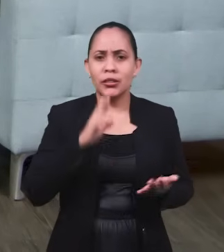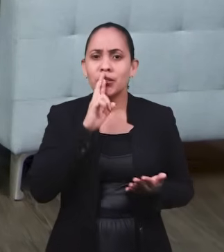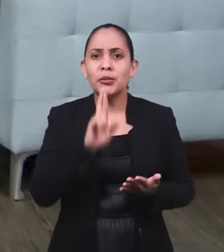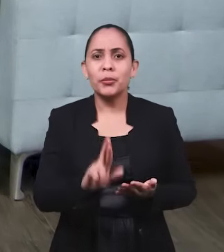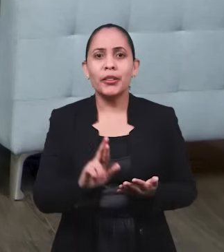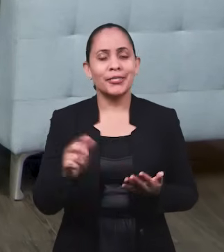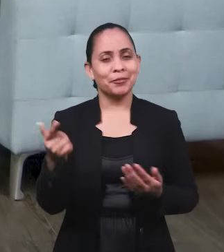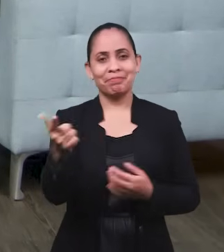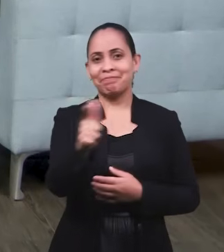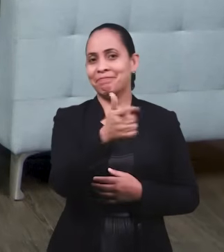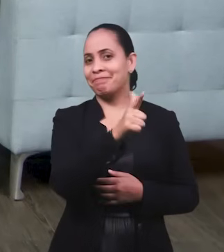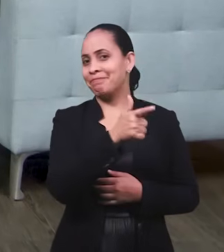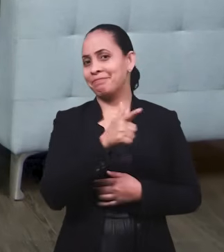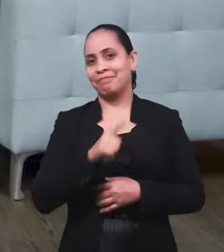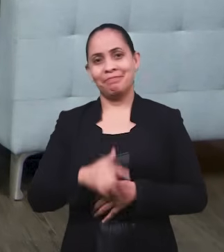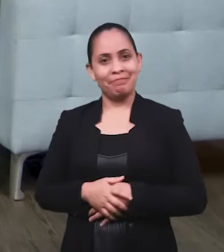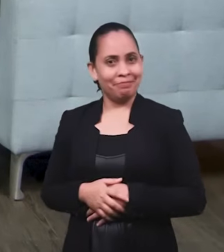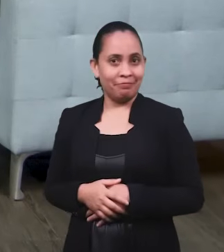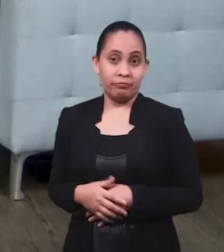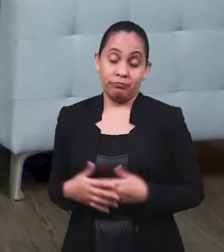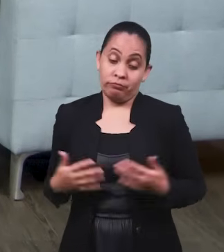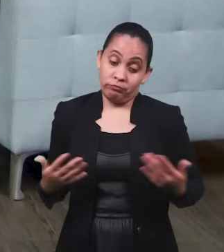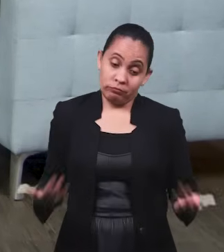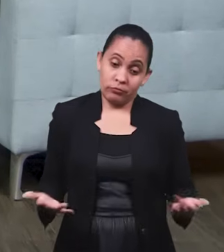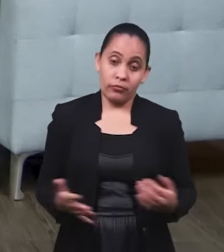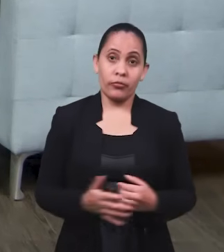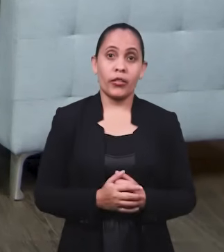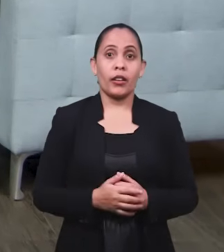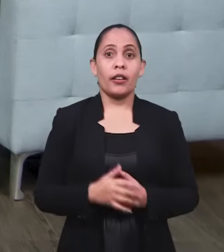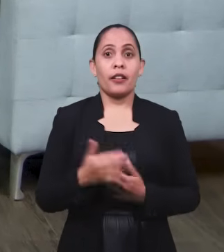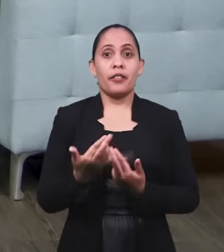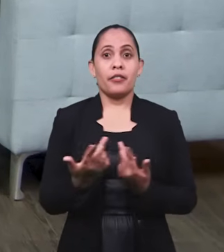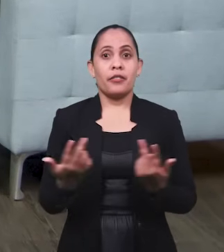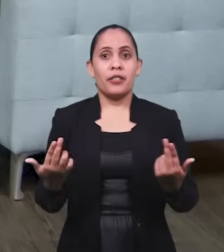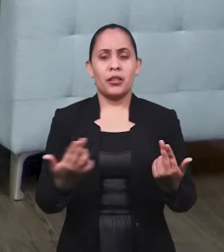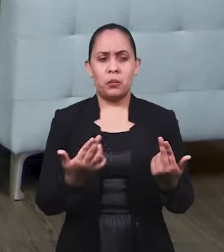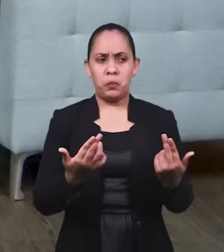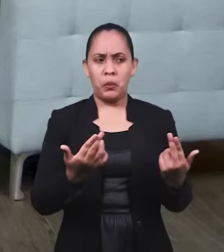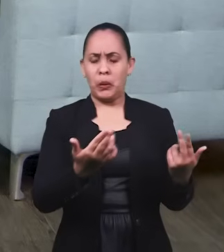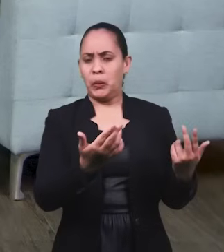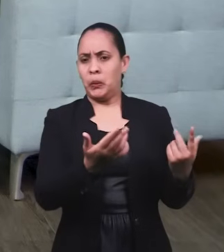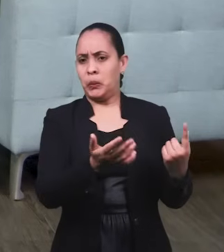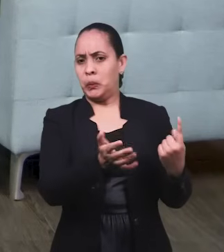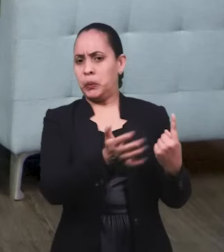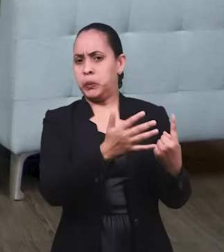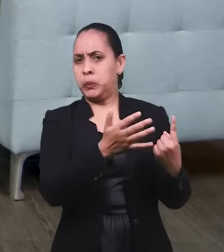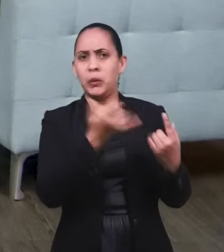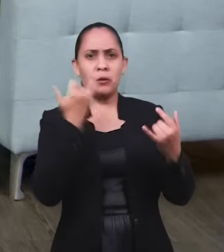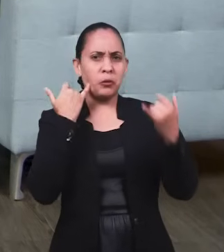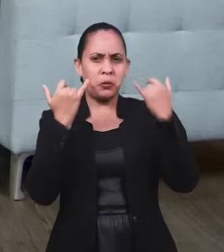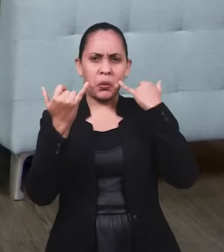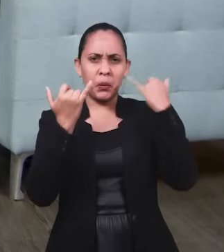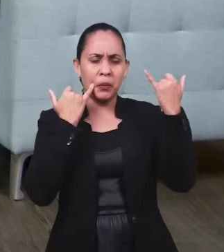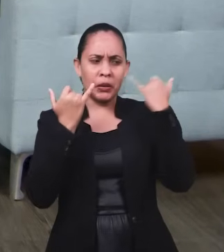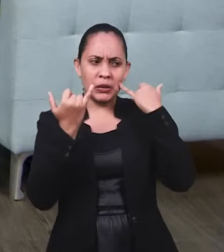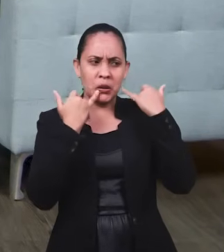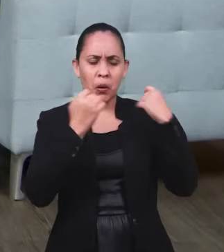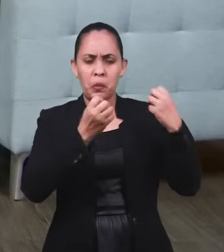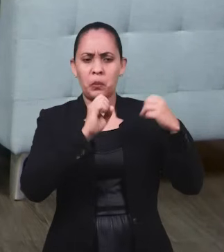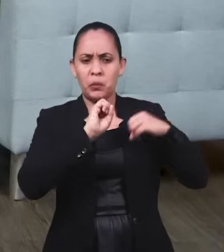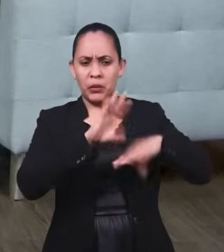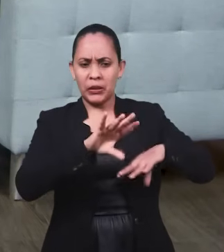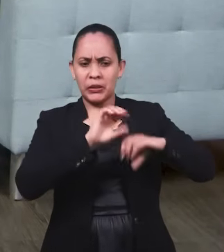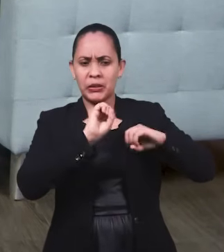que nós precisamos, né? Ainda que existem muitas vozes paralelas, né? Muitas pessoas querendo dizer,